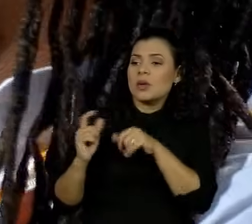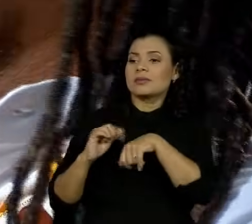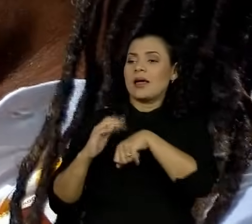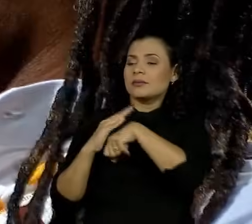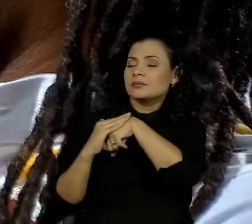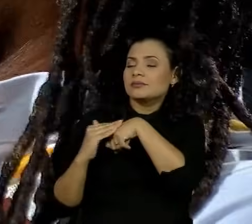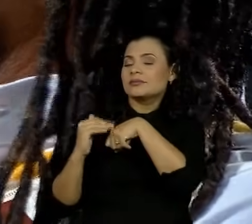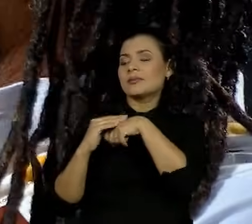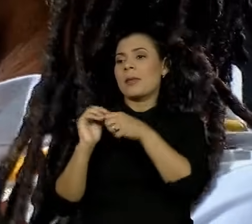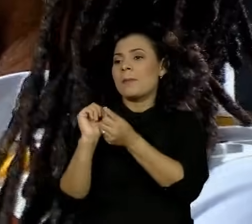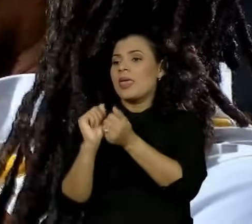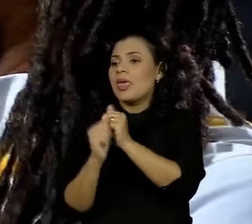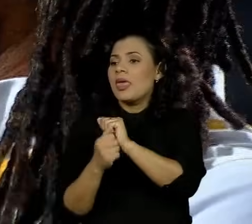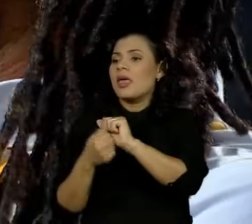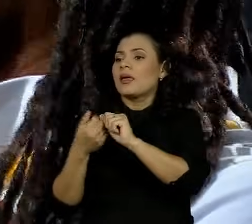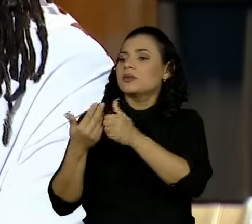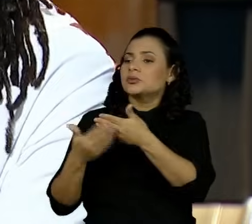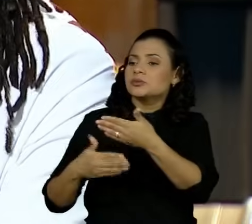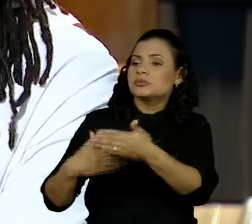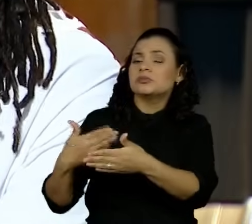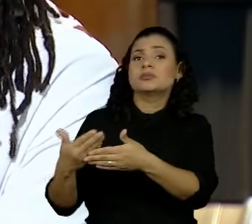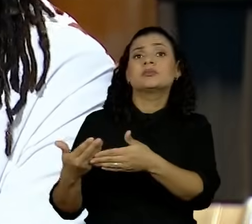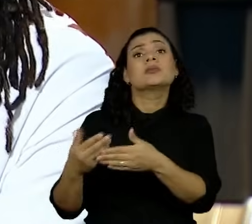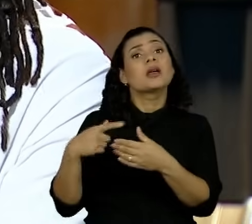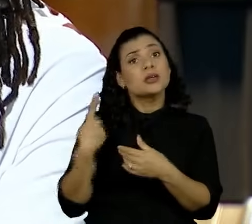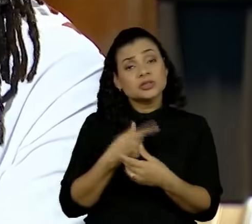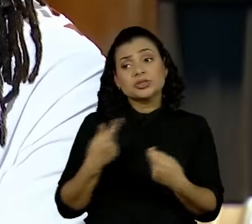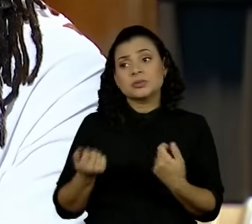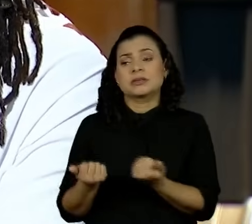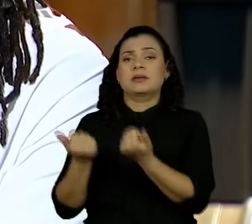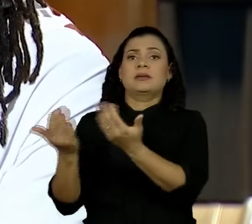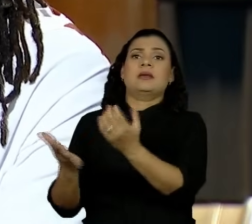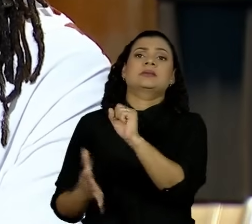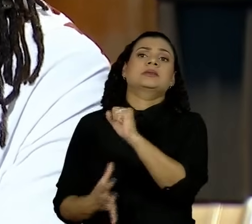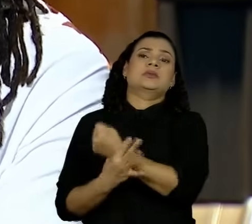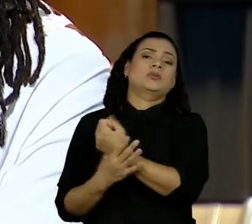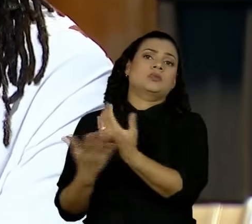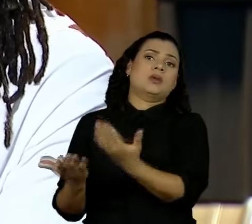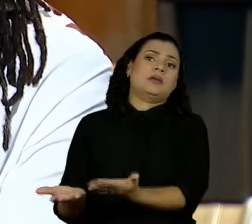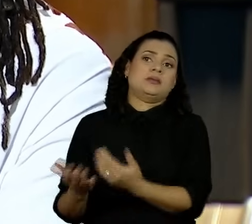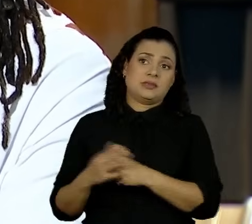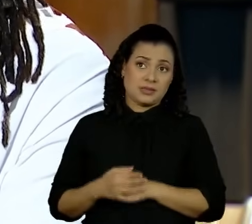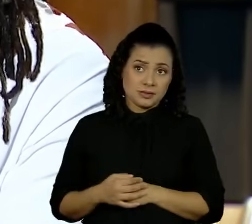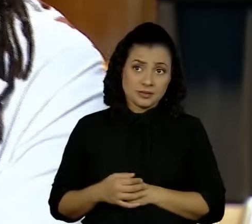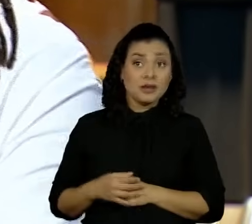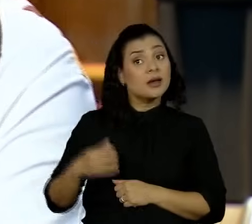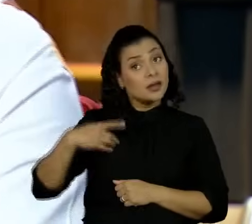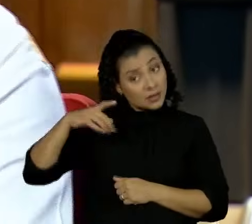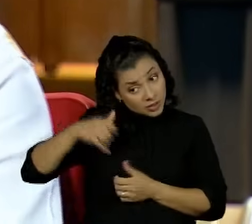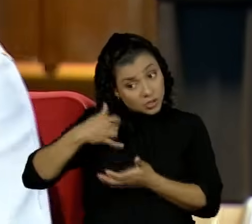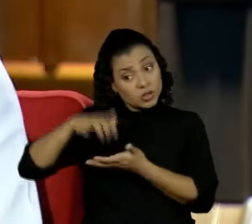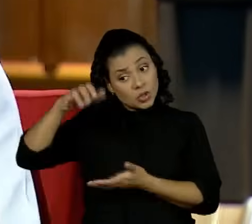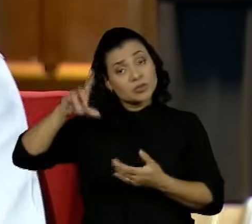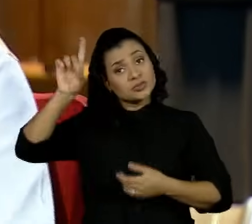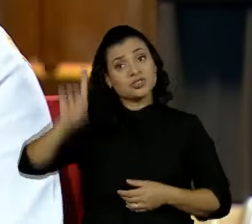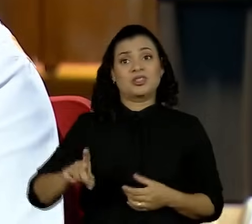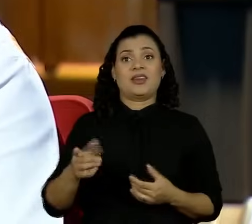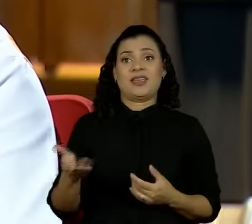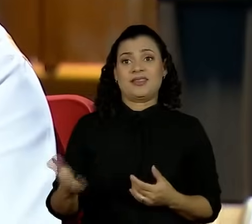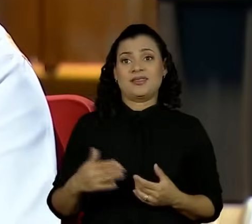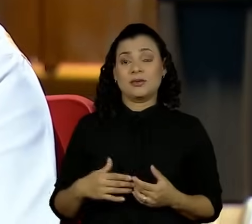convívio, do beijo, algo mais, que possamos garantir isso de forma segura. Porque senão, a gente tem percebido